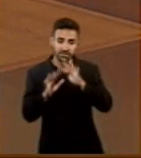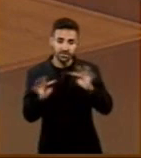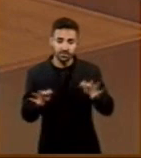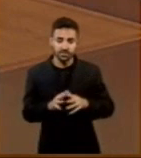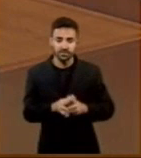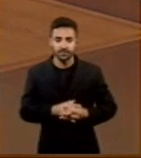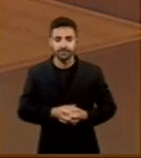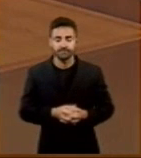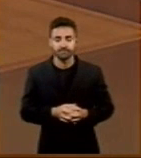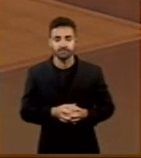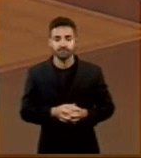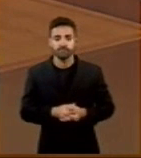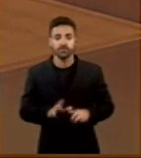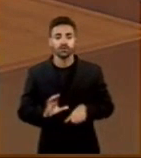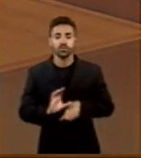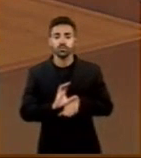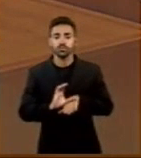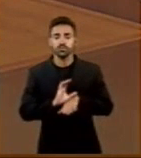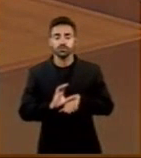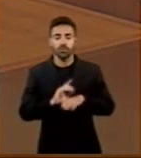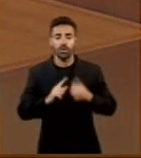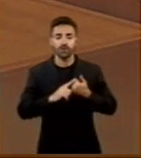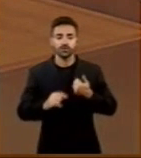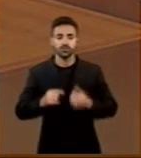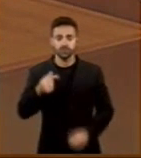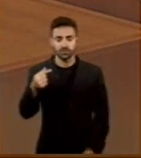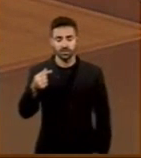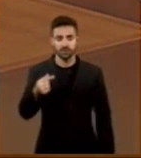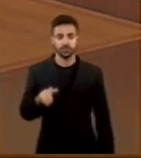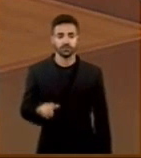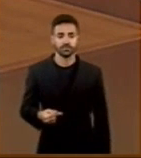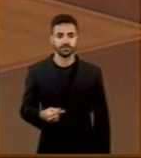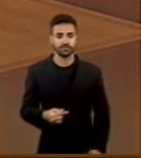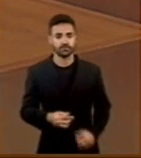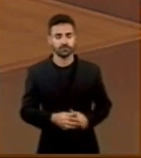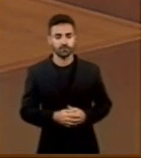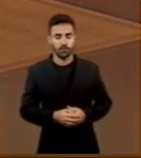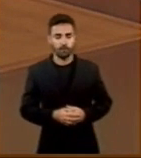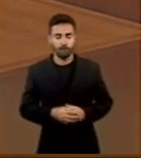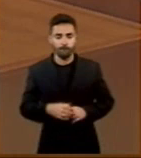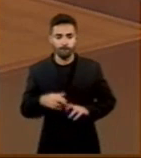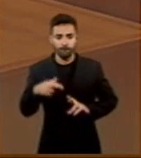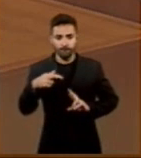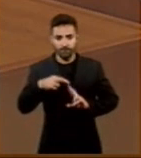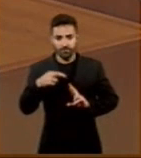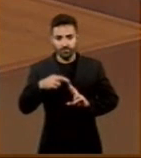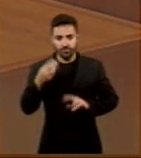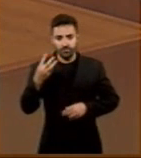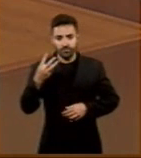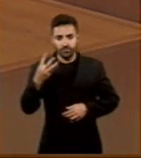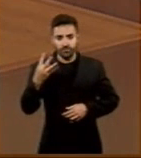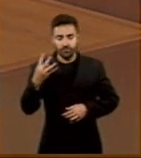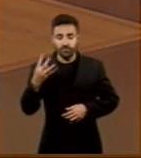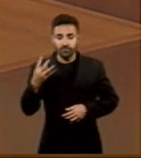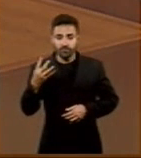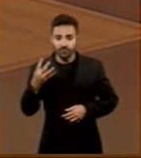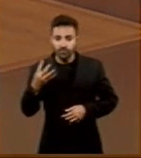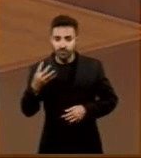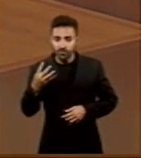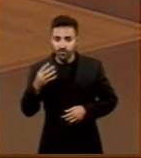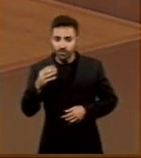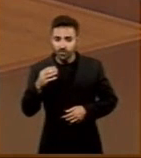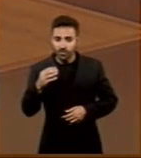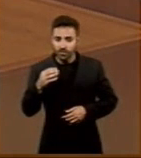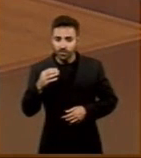Diz a Constituição, artigo 7º, inciso 34, igualdade de